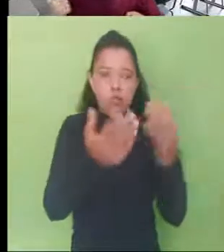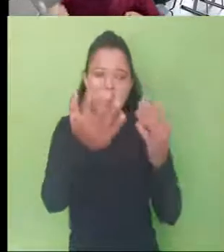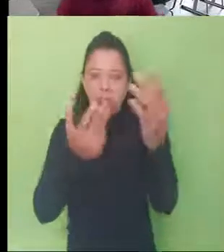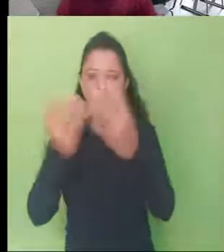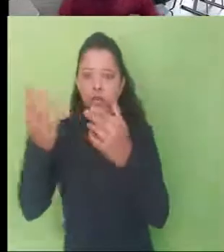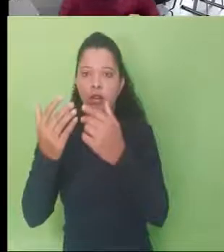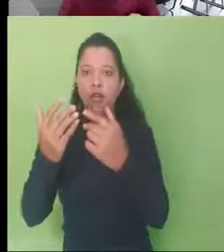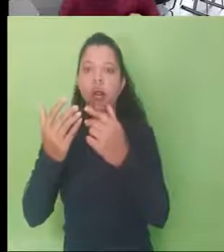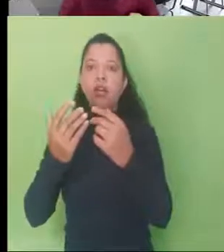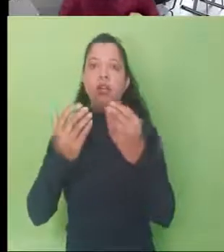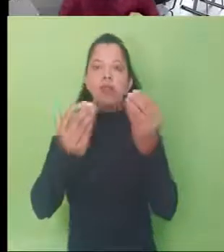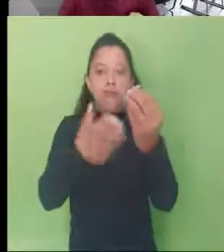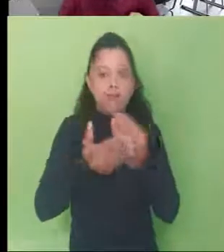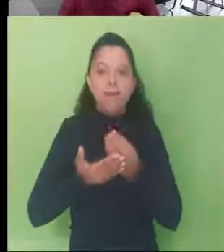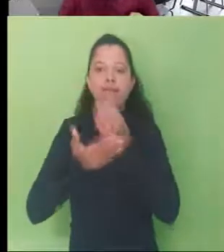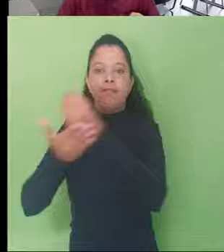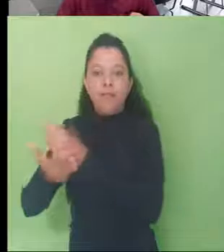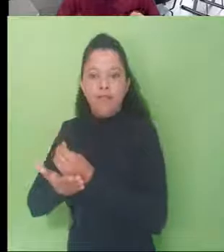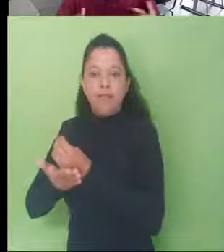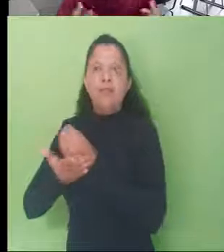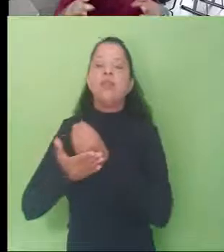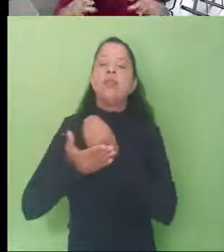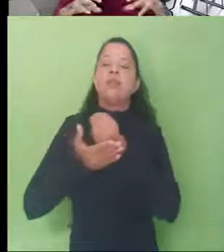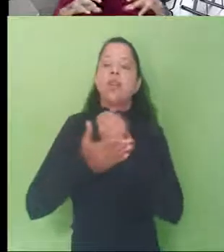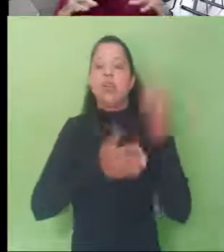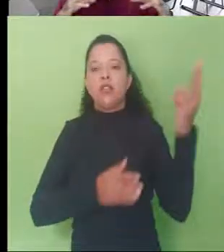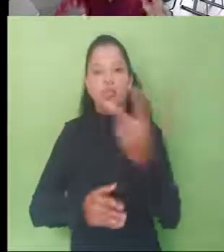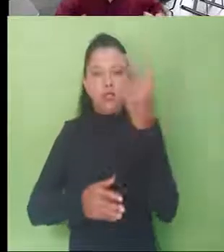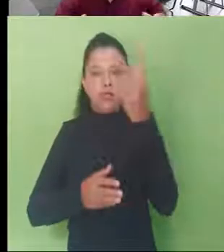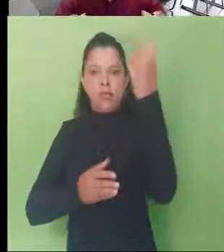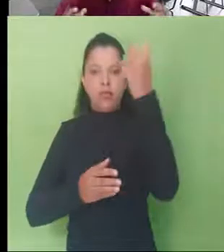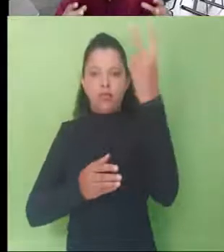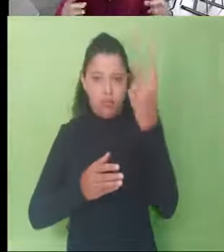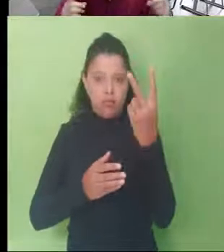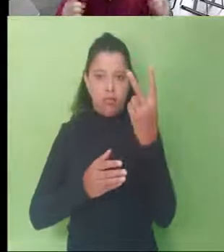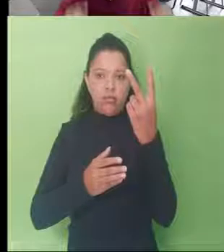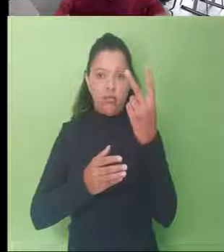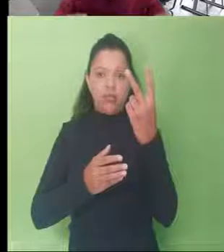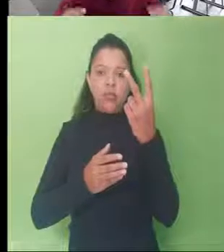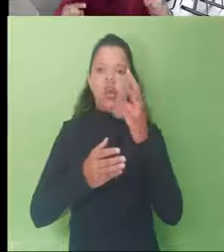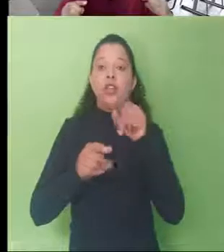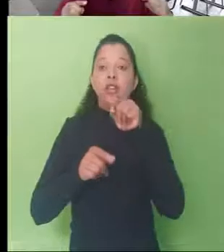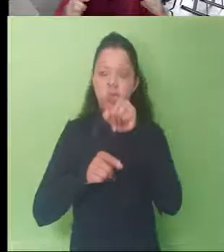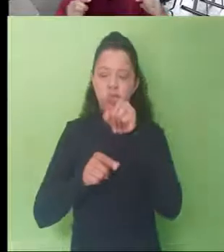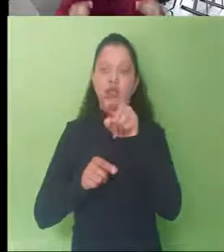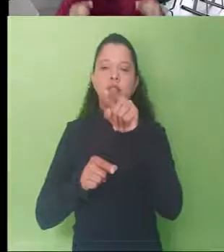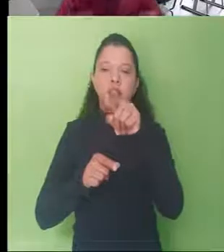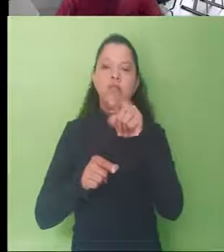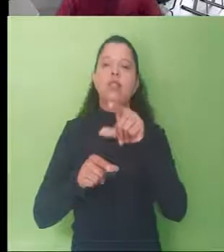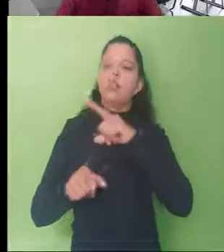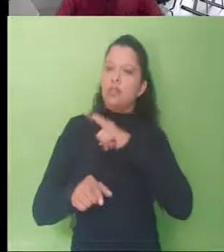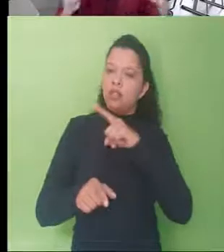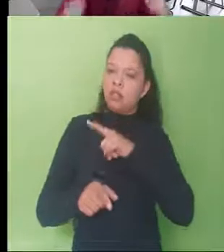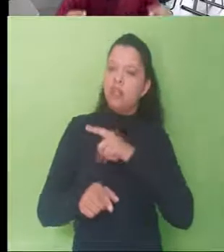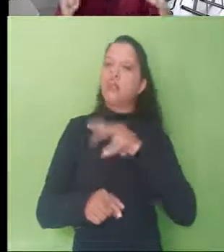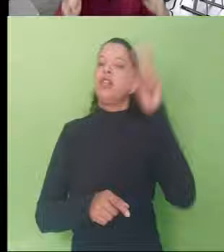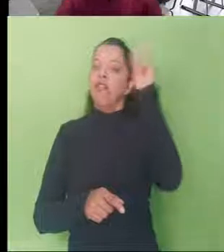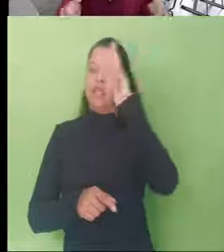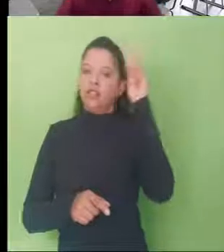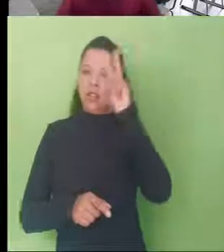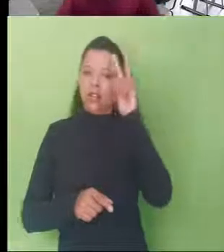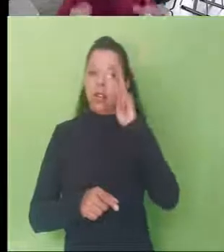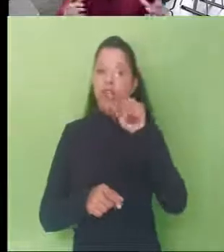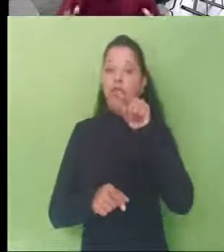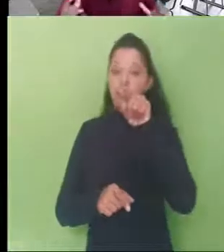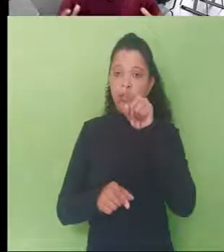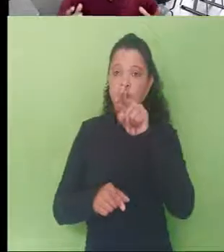da cultura dos índios. Então, você tem uma história e você está dentro da